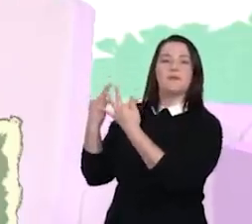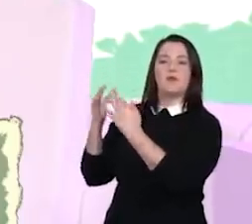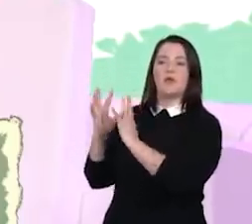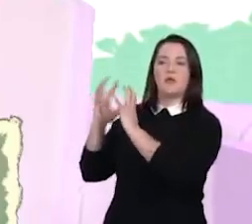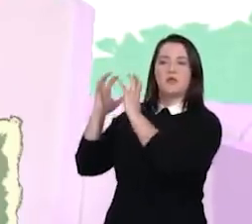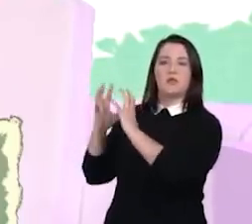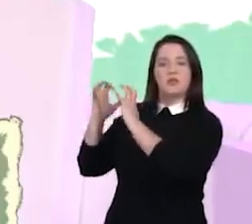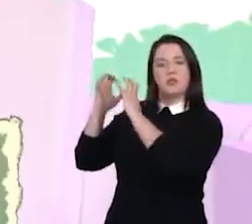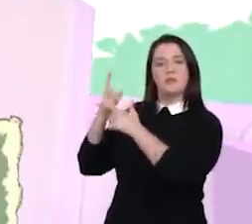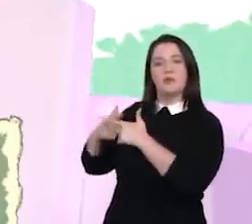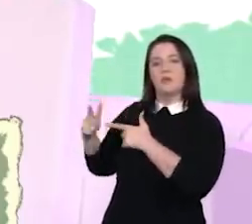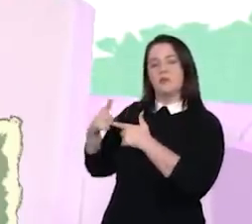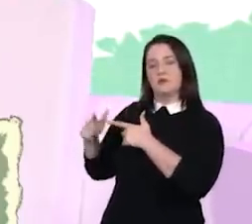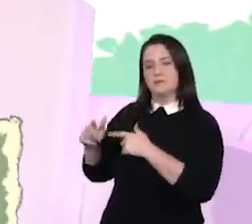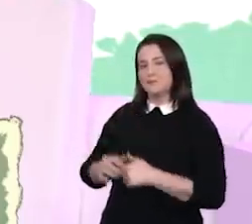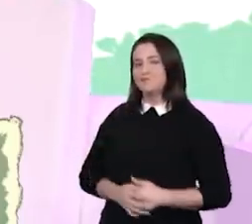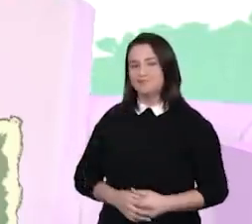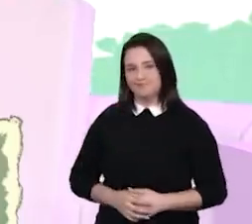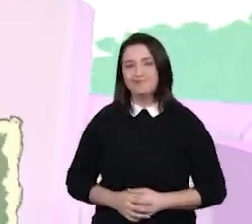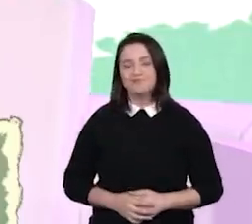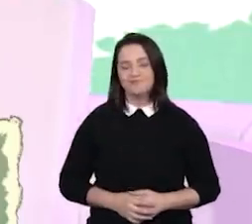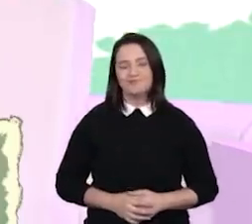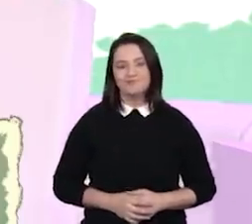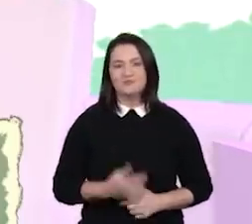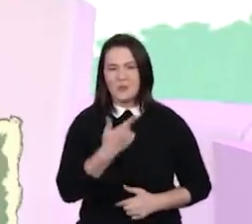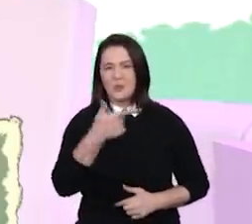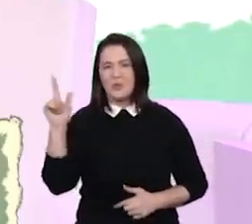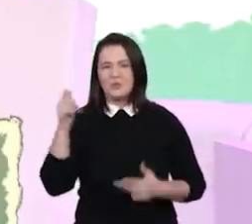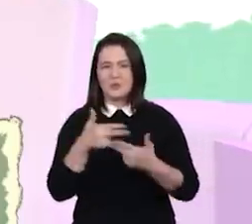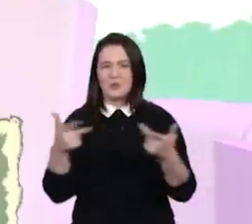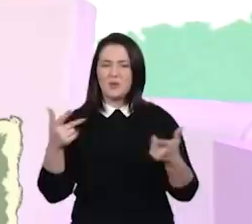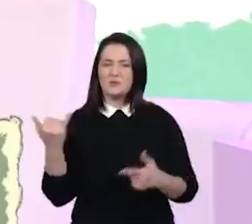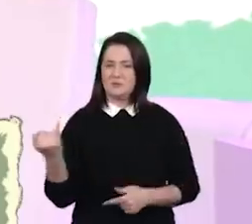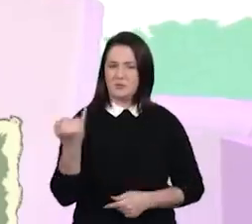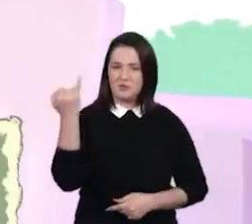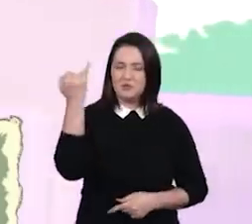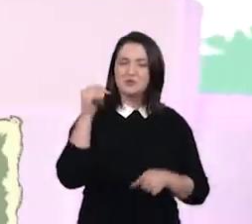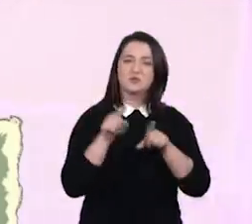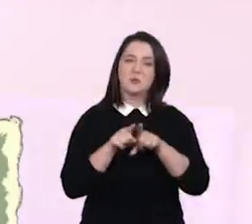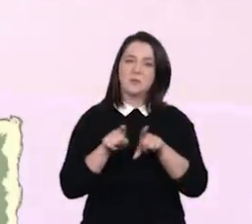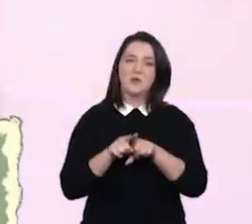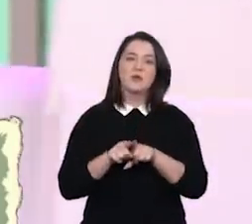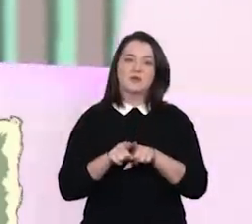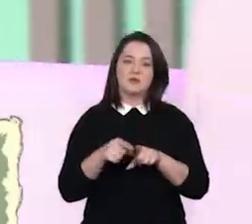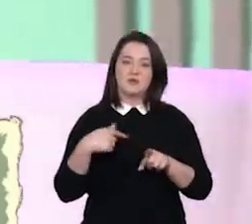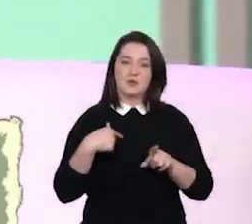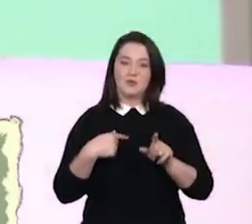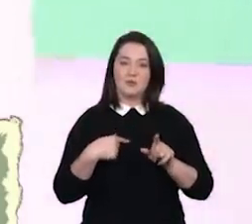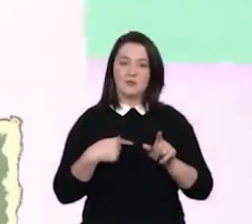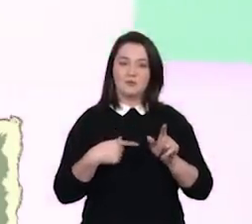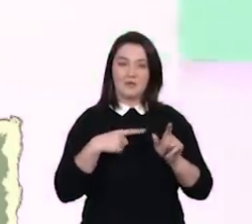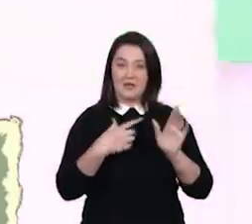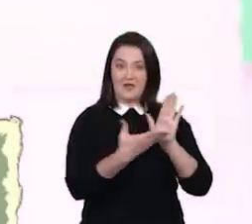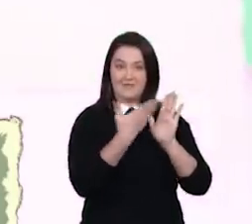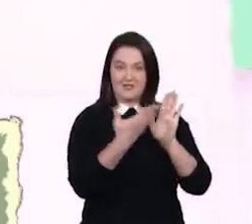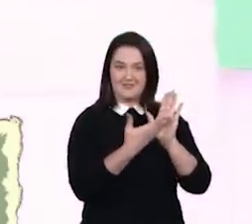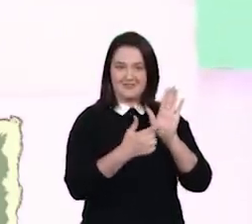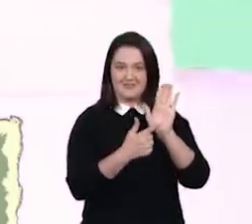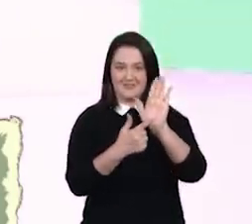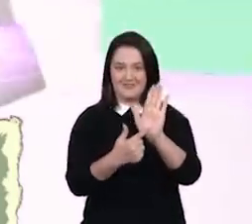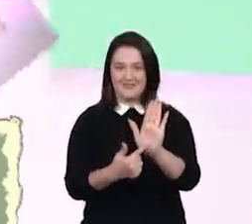fragilizada. Algo que é muito importante também, que, olha, e eu trago esse assunto nesta revista, hein? Sabe aquela revista